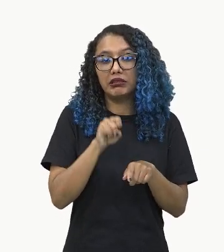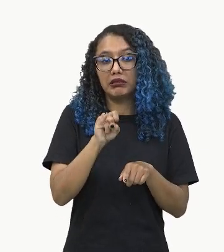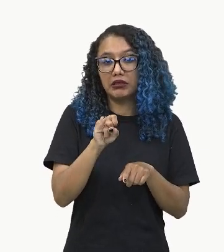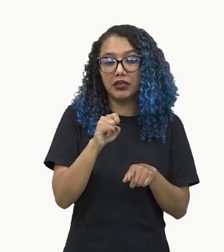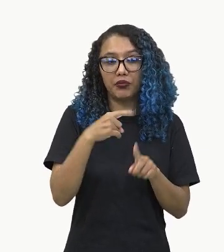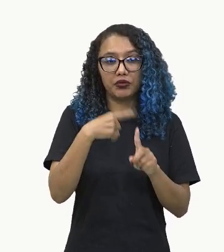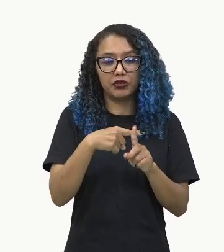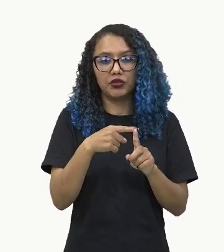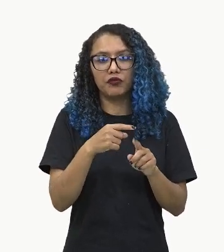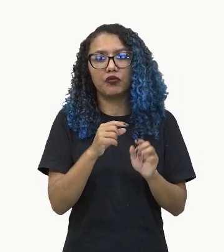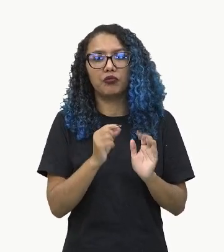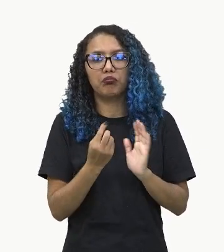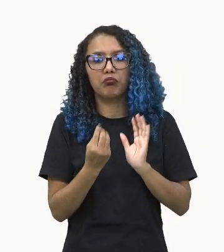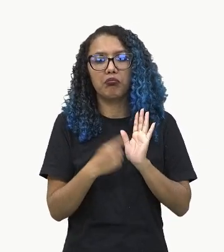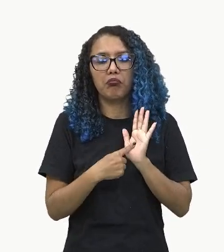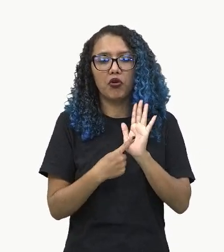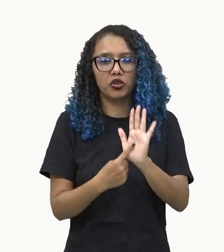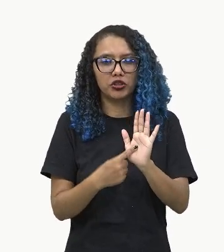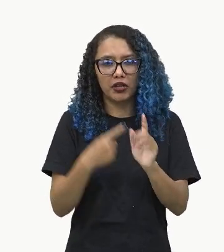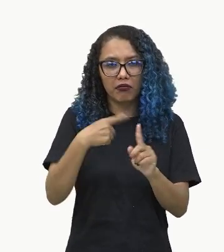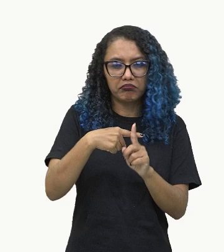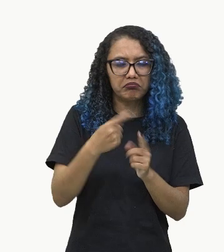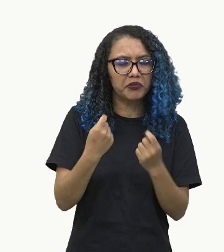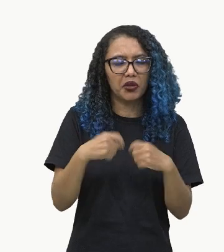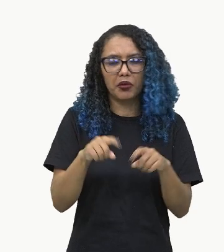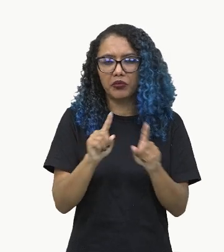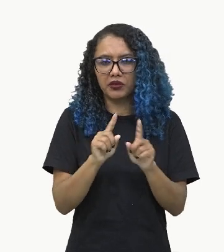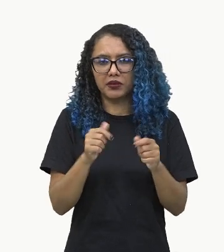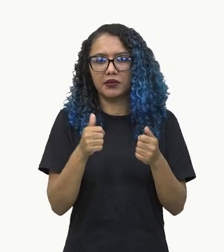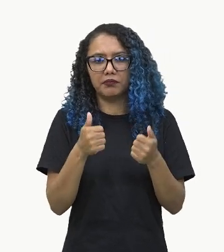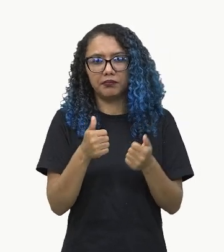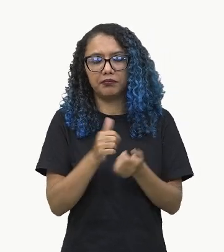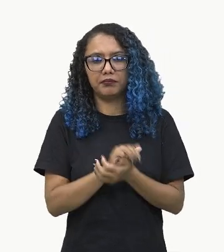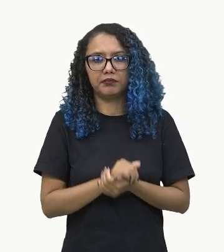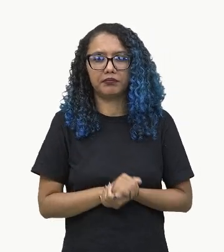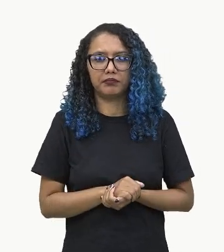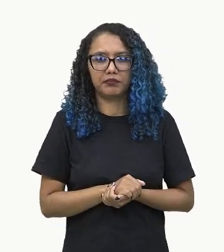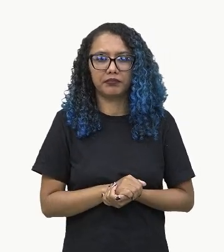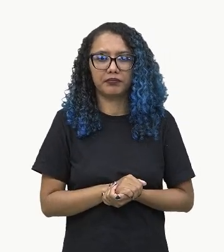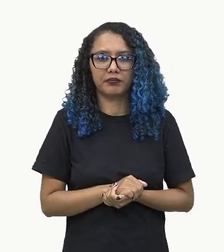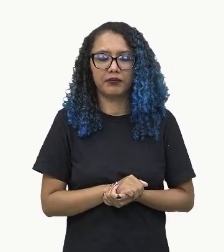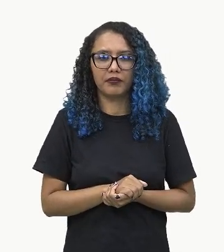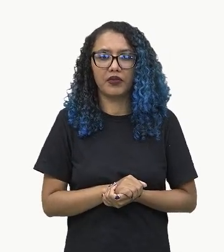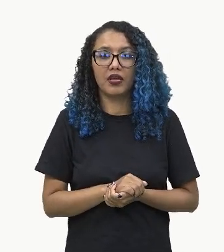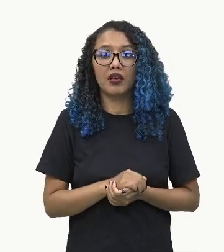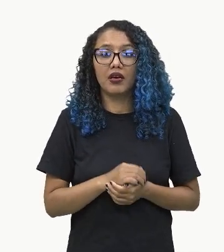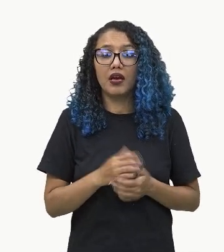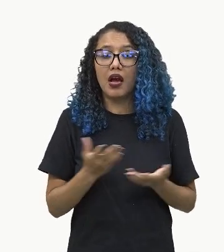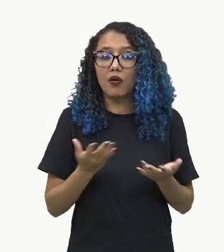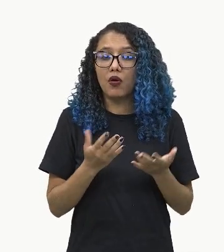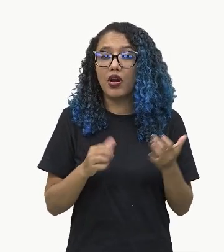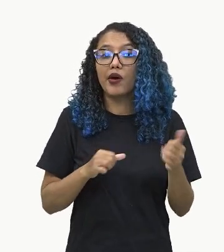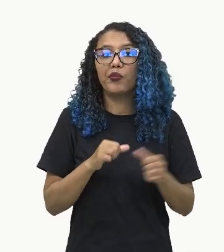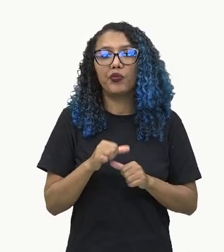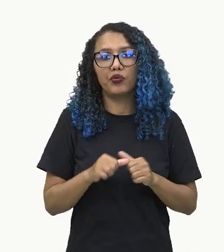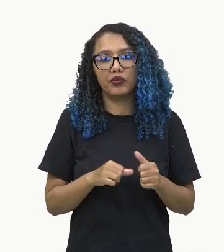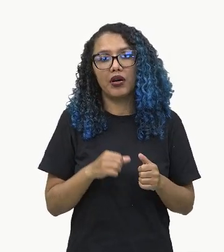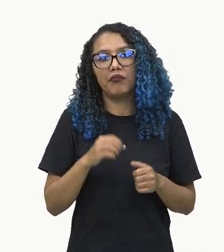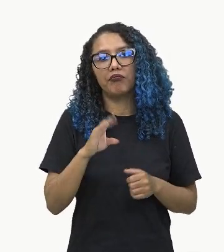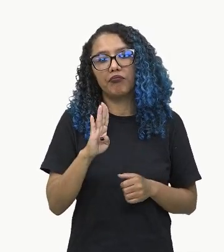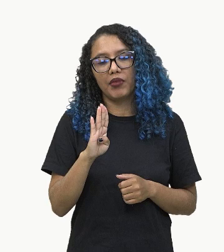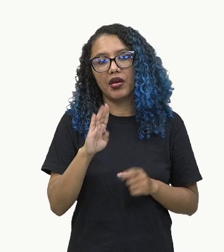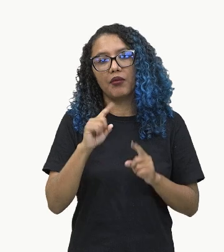não precisa aparecer. E aí o que vai acontecer? Todos eles vão mudar. Então o B, que era